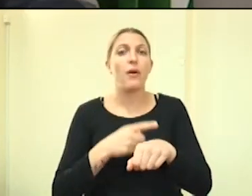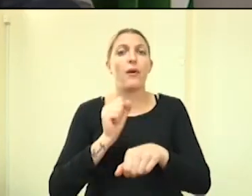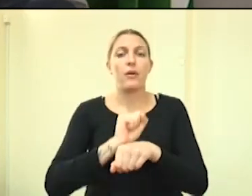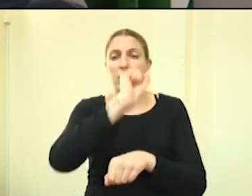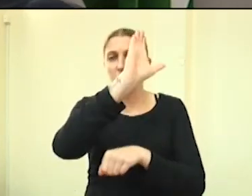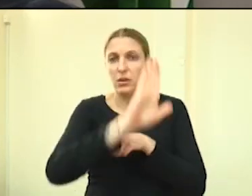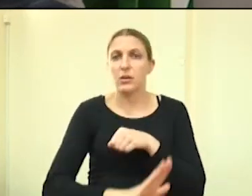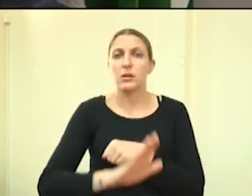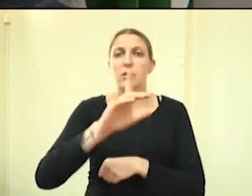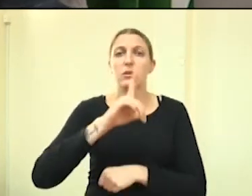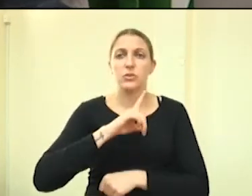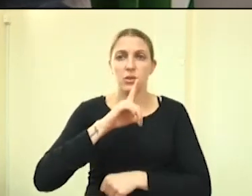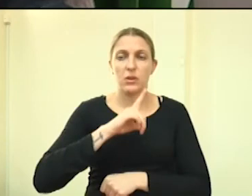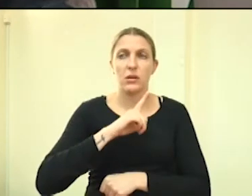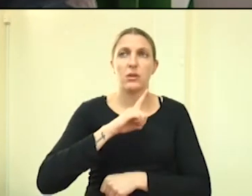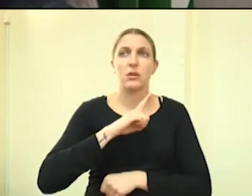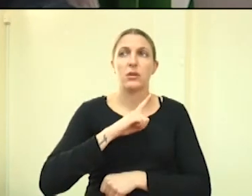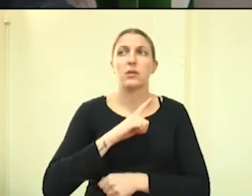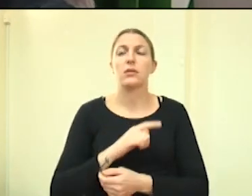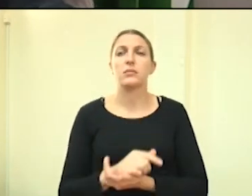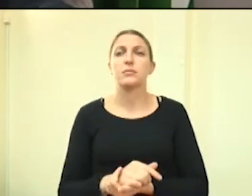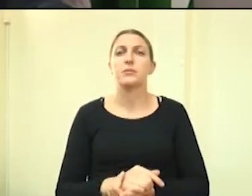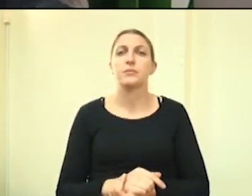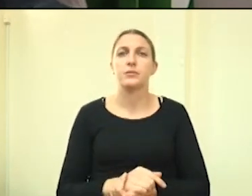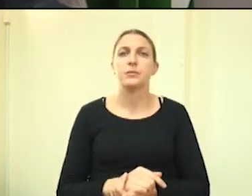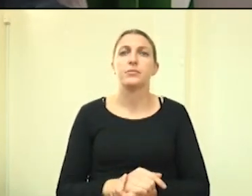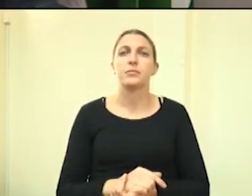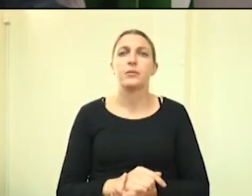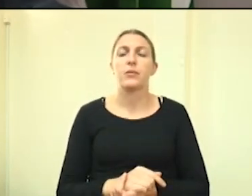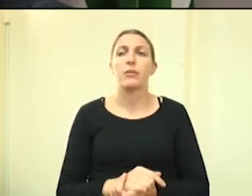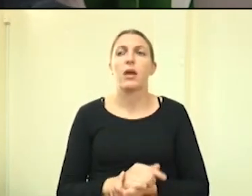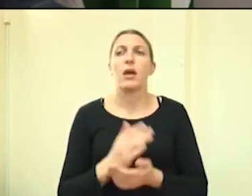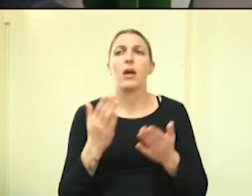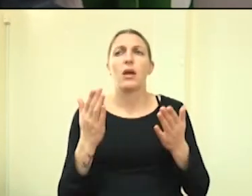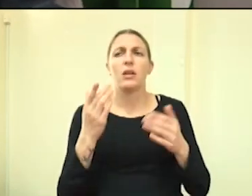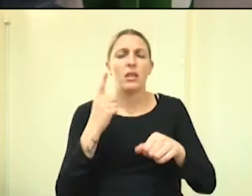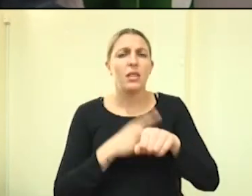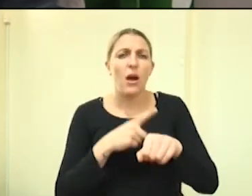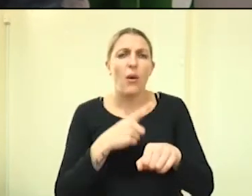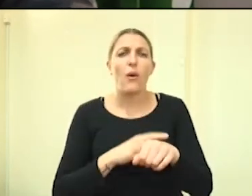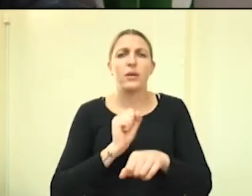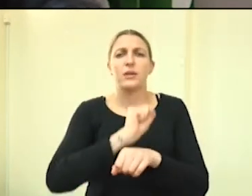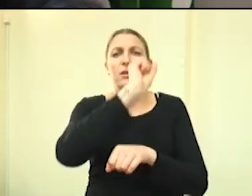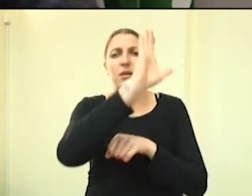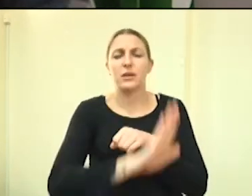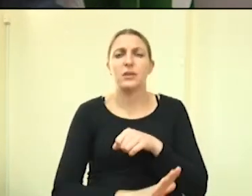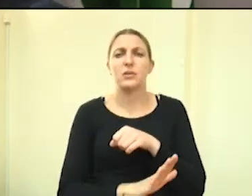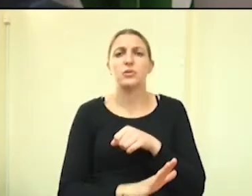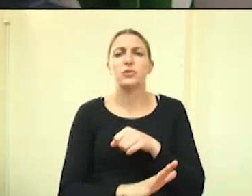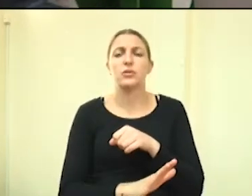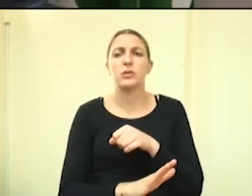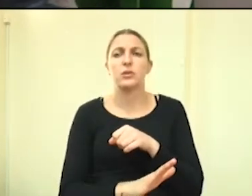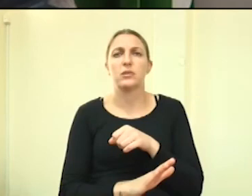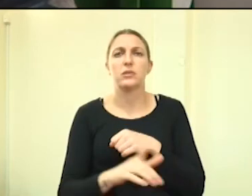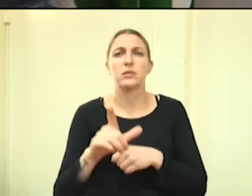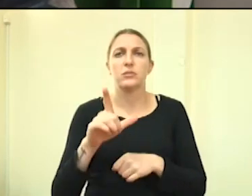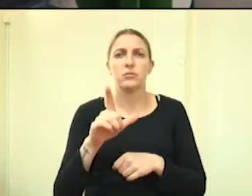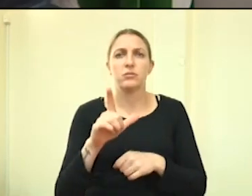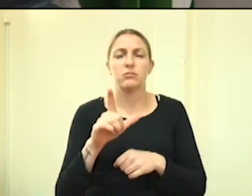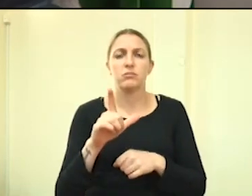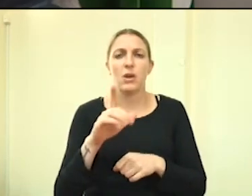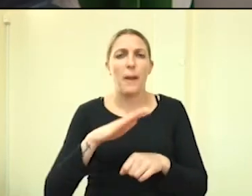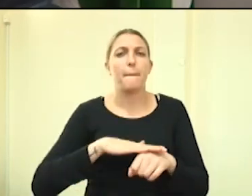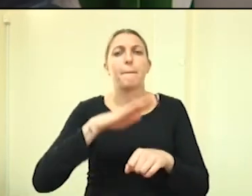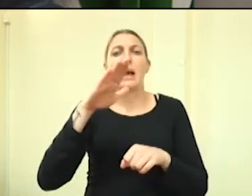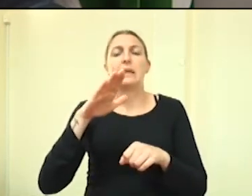presidente, está na hora de Erechim entrar na era da informática, voltar a figurar nos municípios